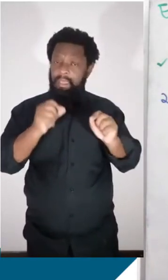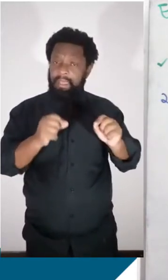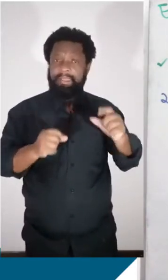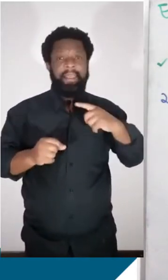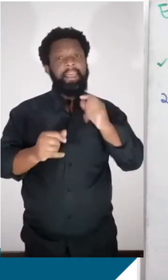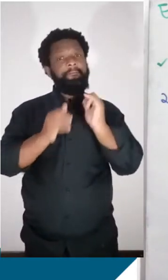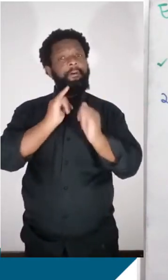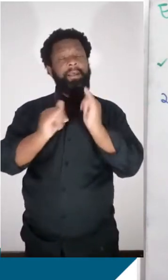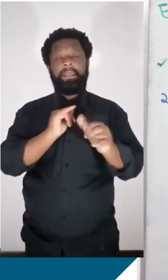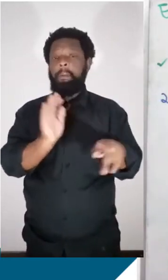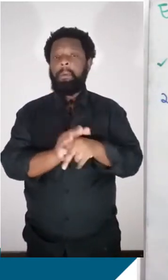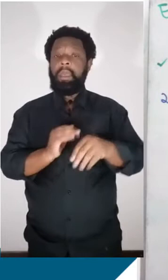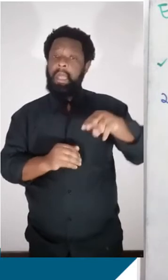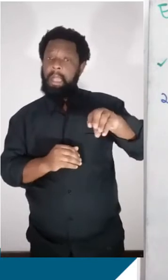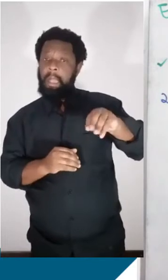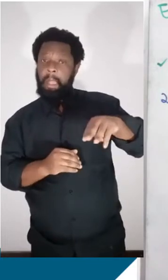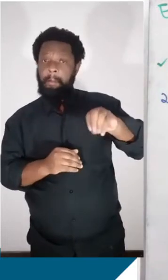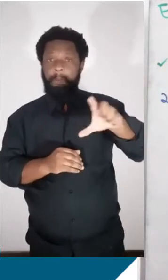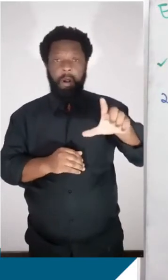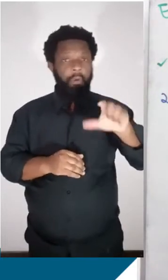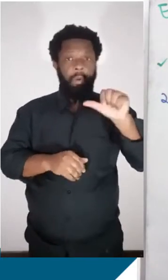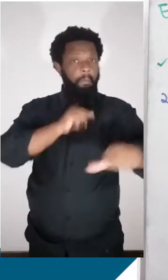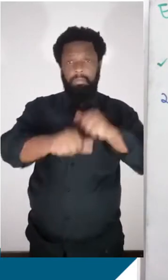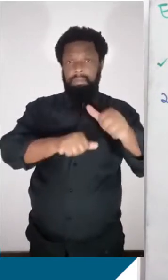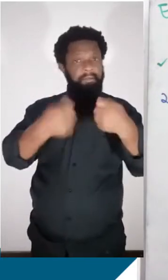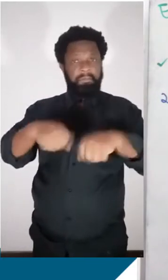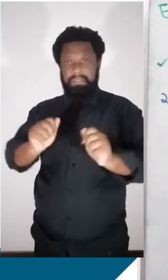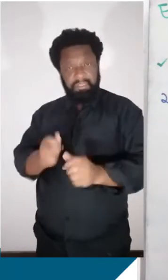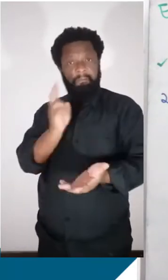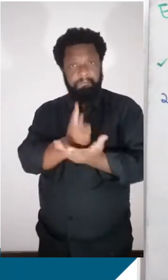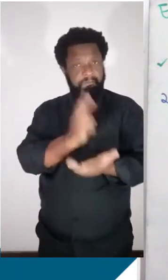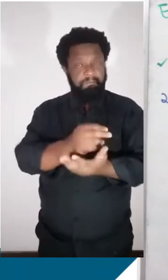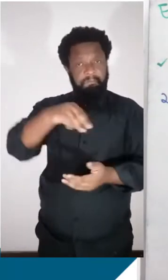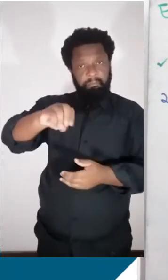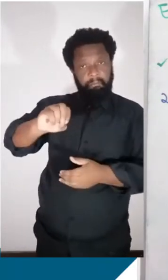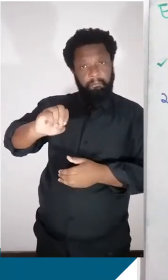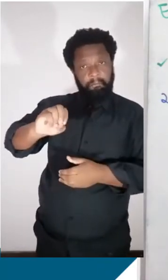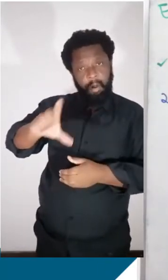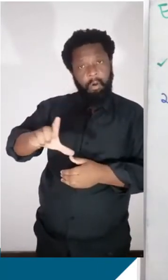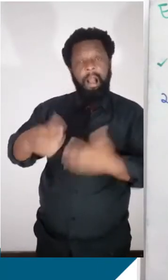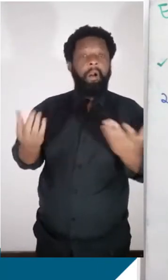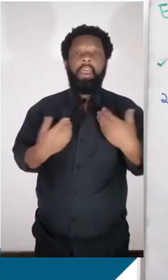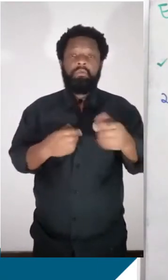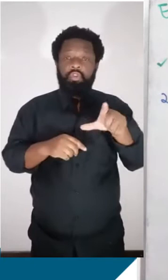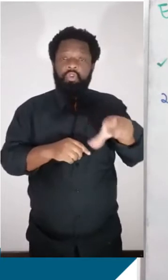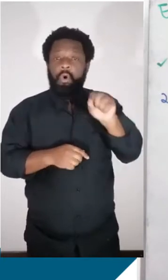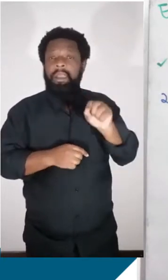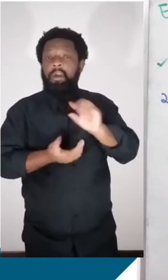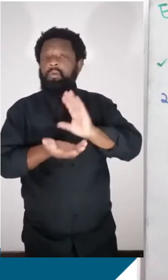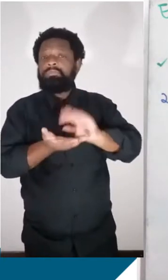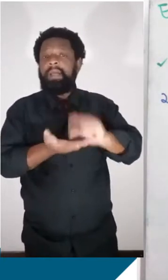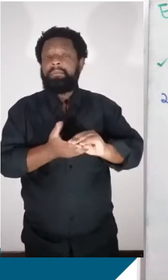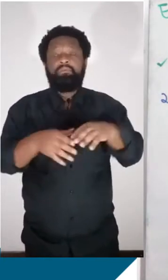estou vendo que as informações estão em mol mesmo, então não vou precisar mudar, vou deixar em mol. E aí que tá, eu tenho que escolher